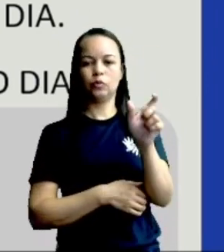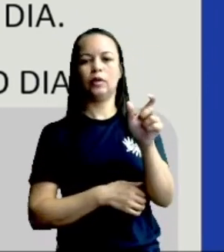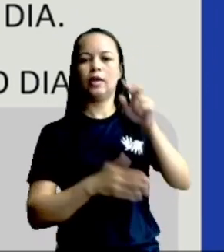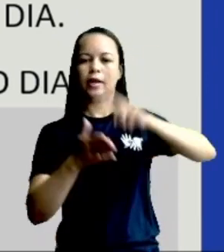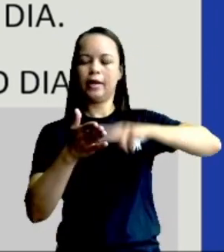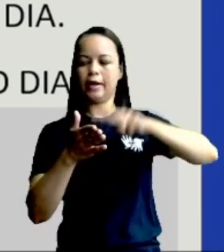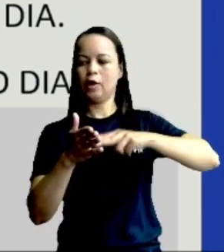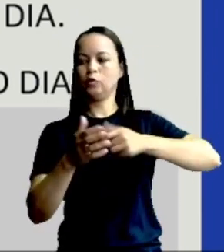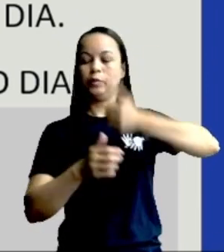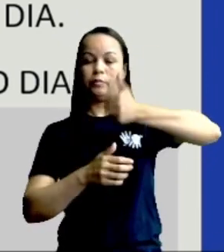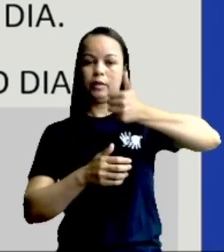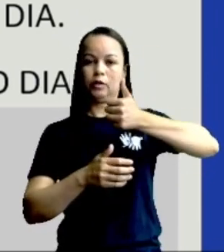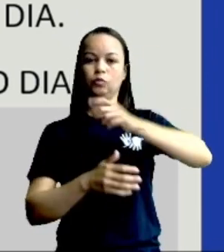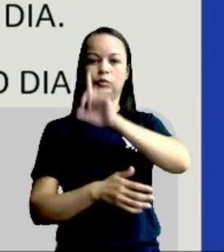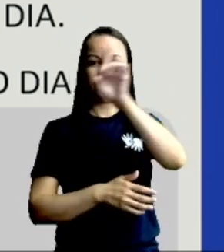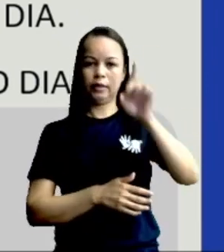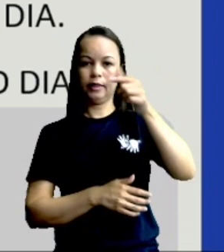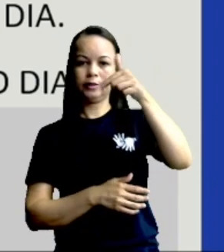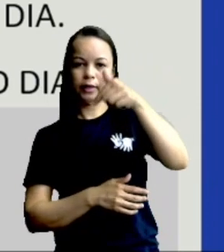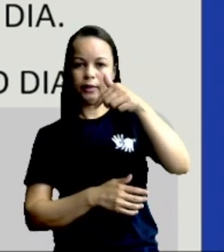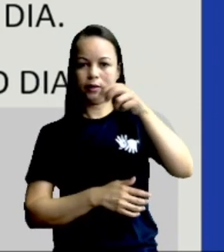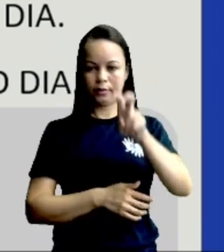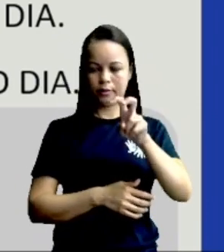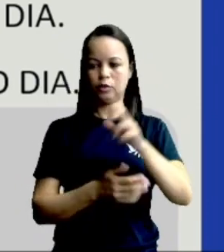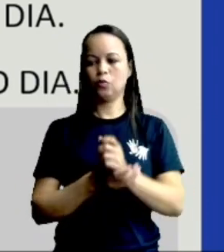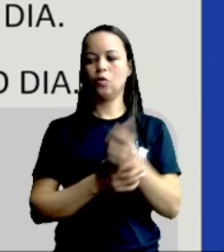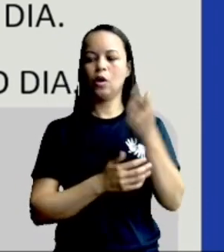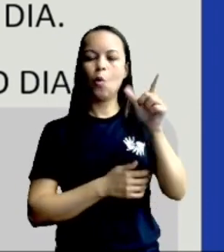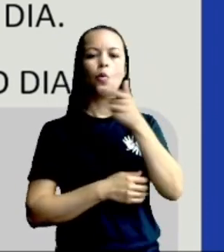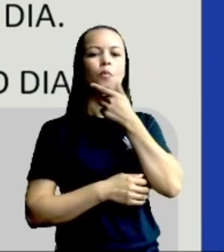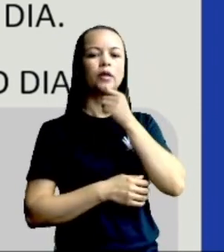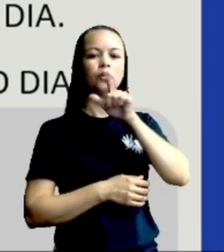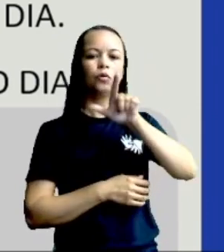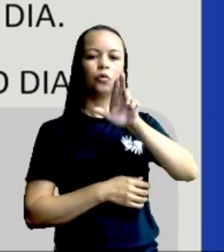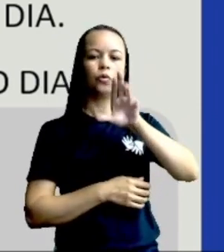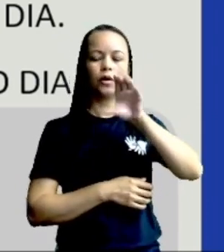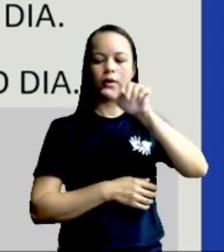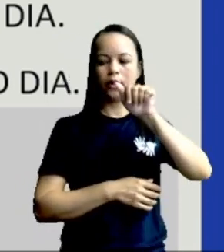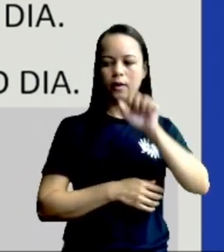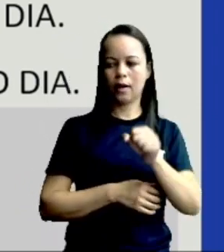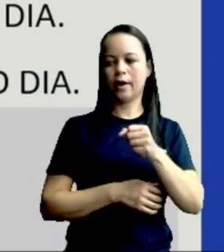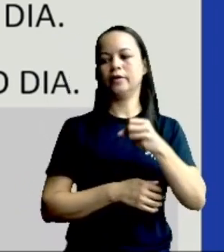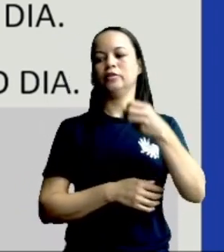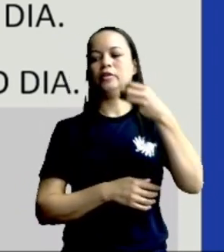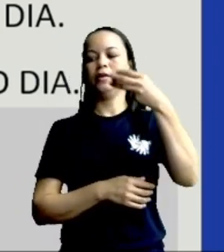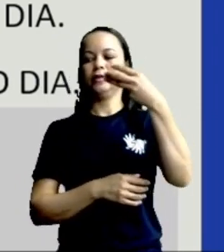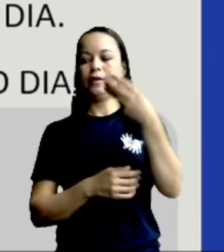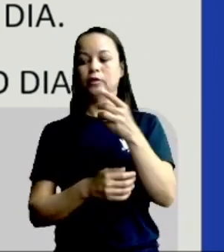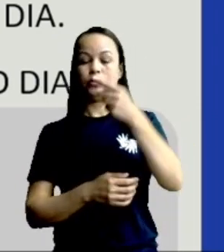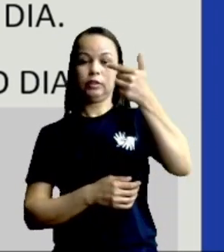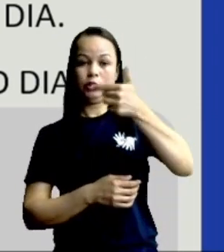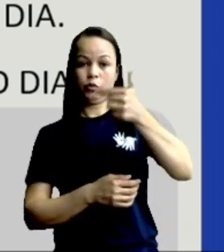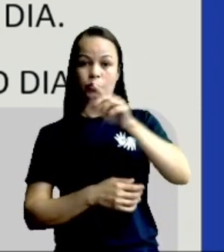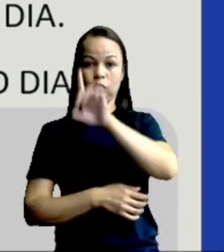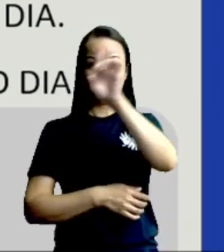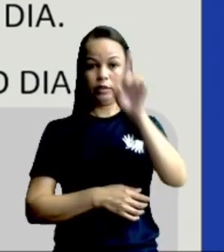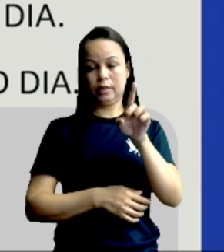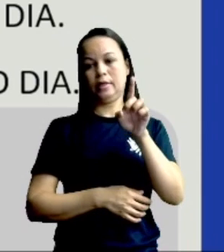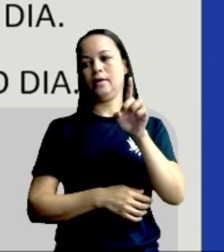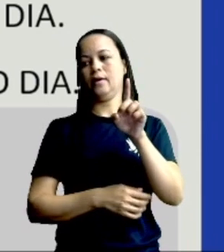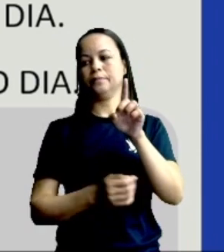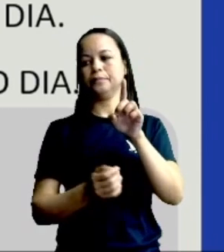dia. Lucas leu 37 páginas no primeiro dia e 35 páginas no segundo dia. Então, isso aí traz a relação